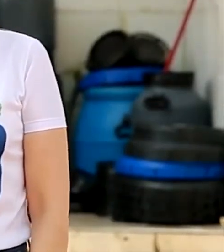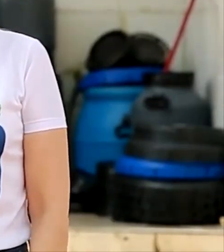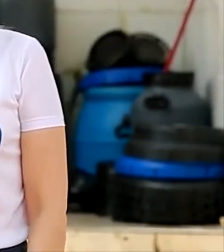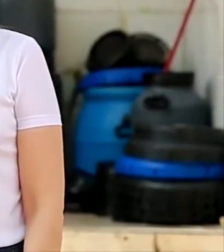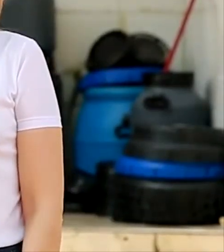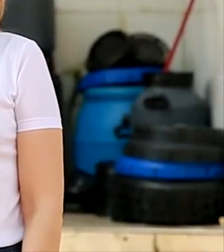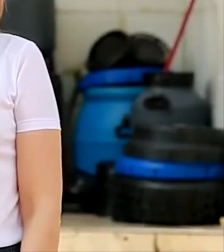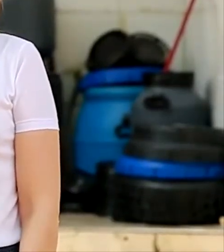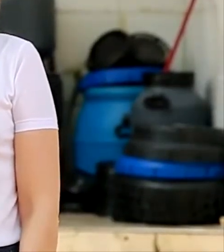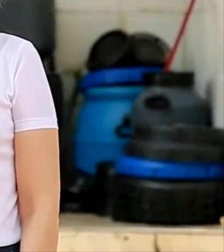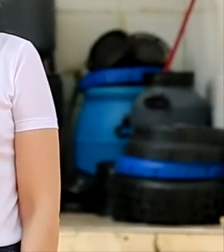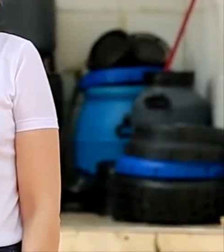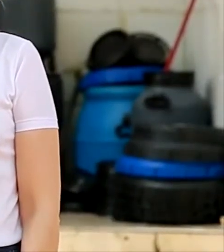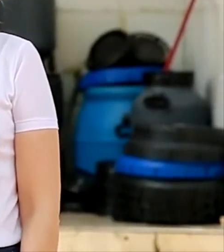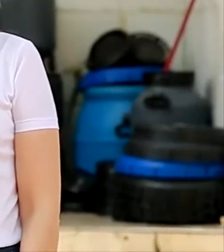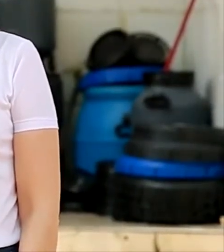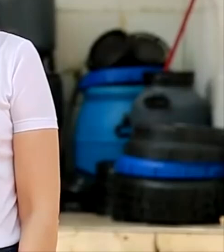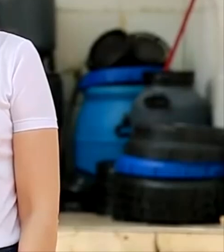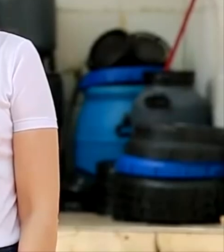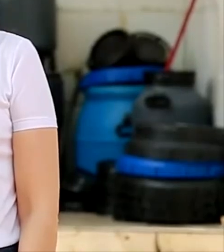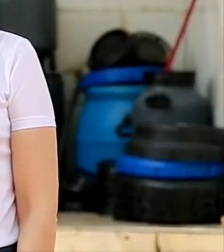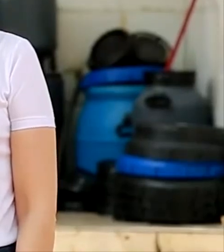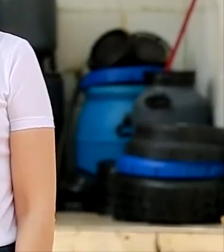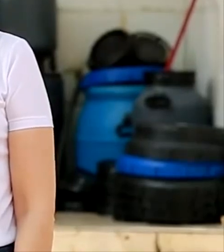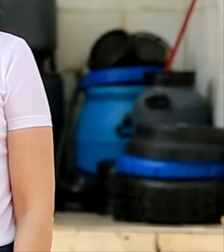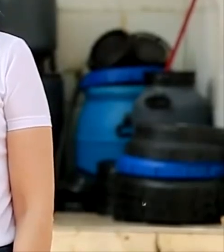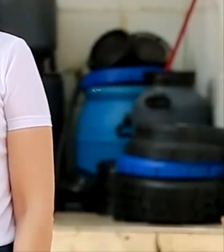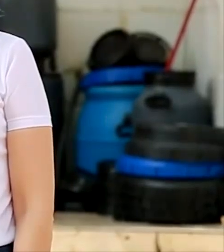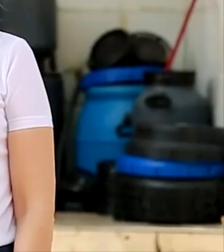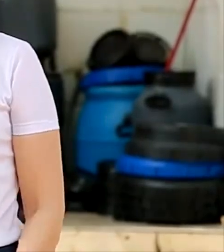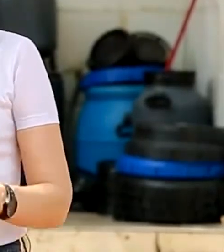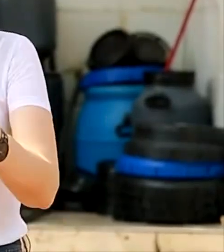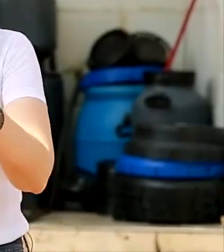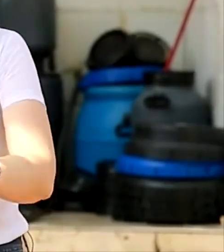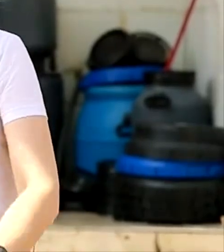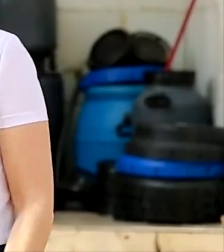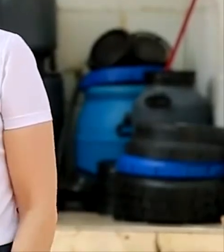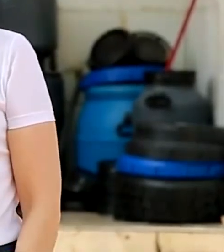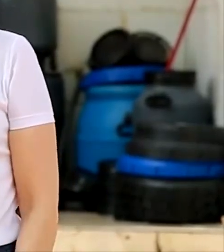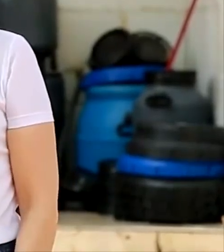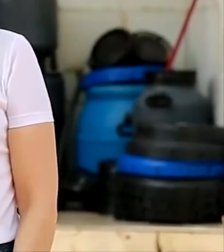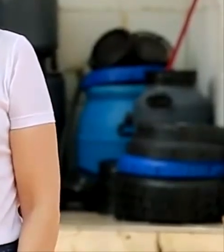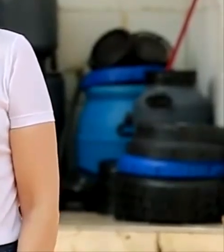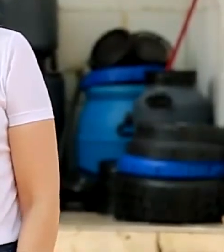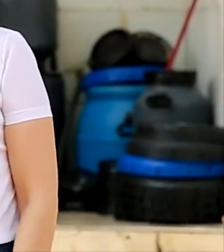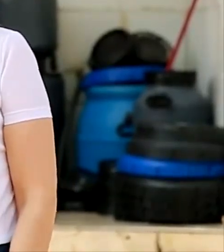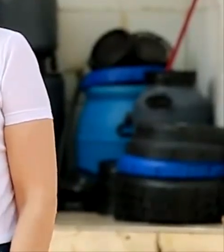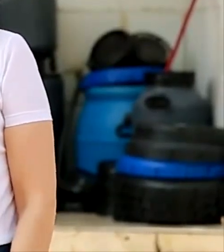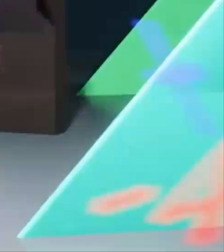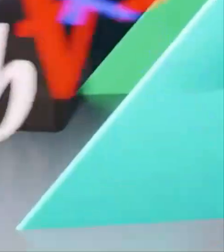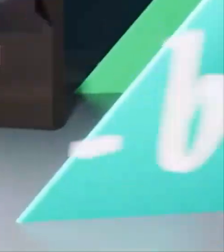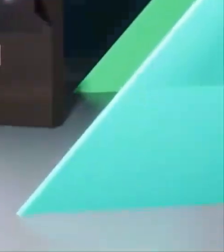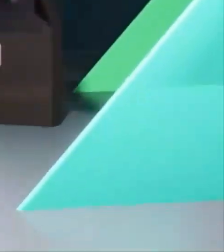na razão, na proporção, aí vai da sua imaginação. E isso a gente vai resolver na